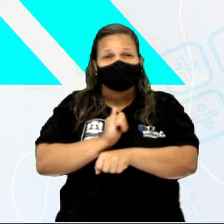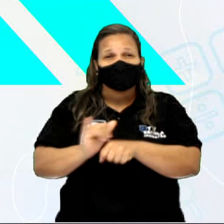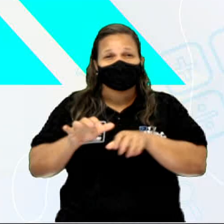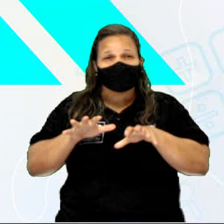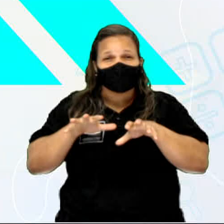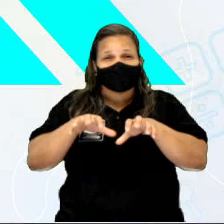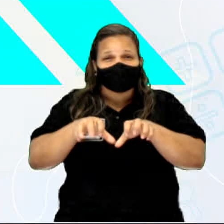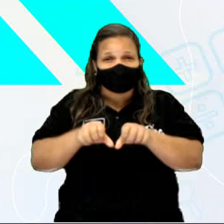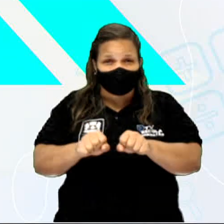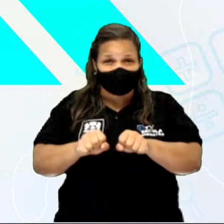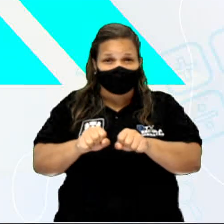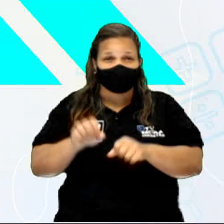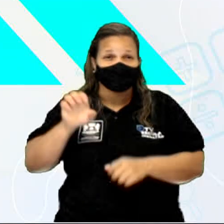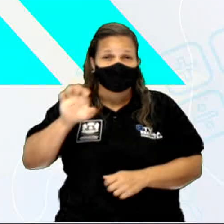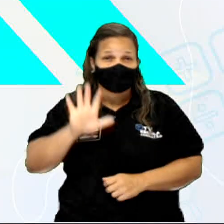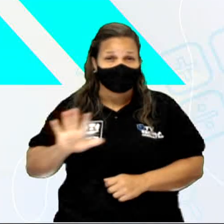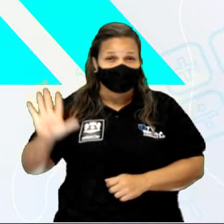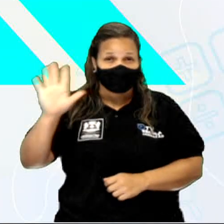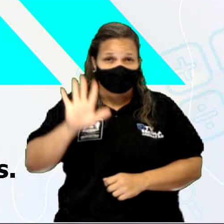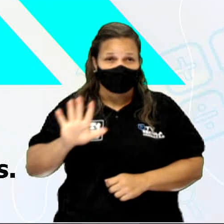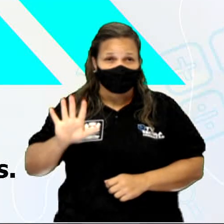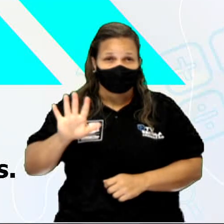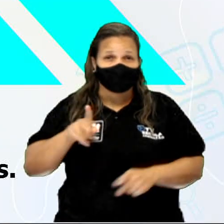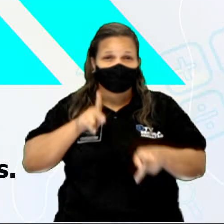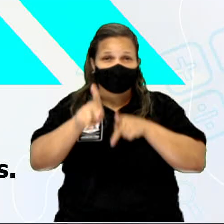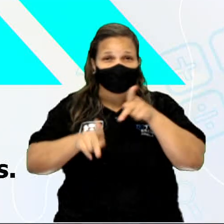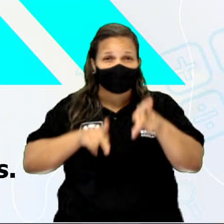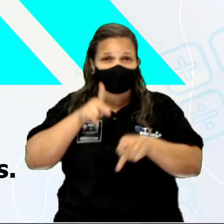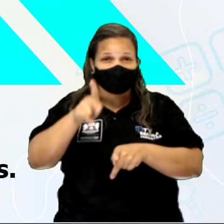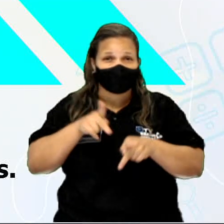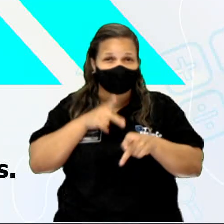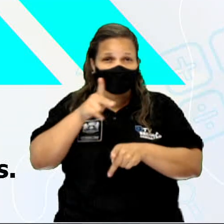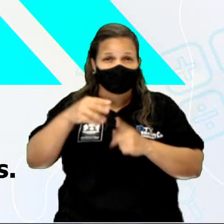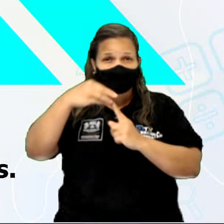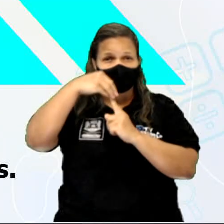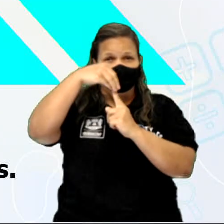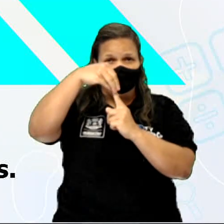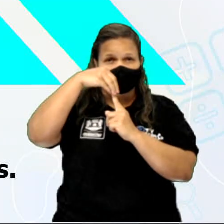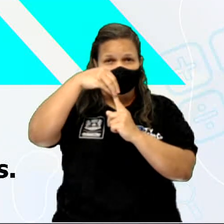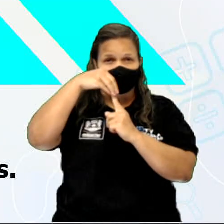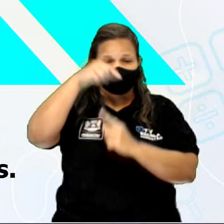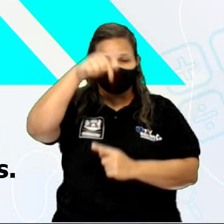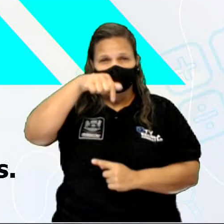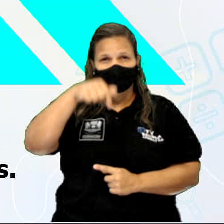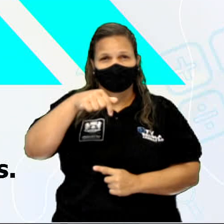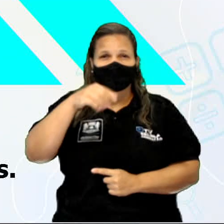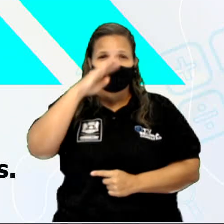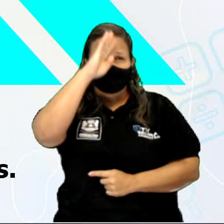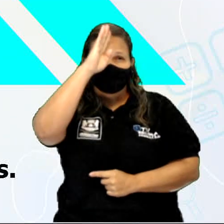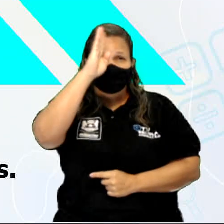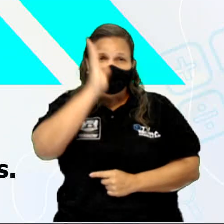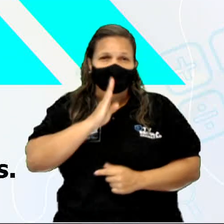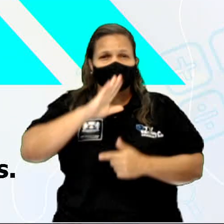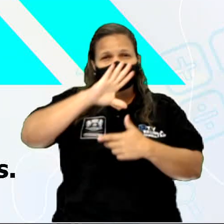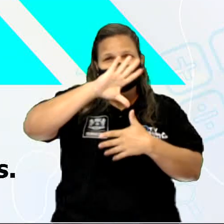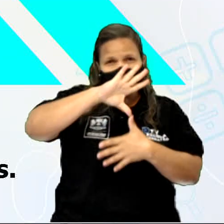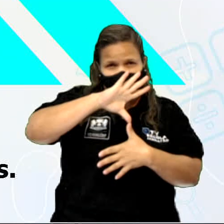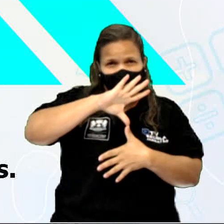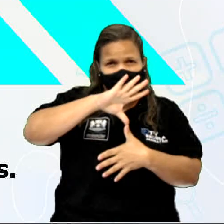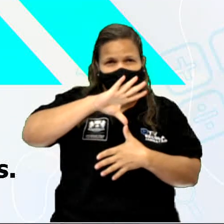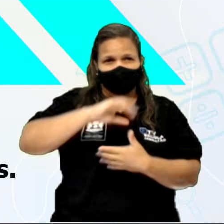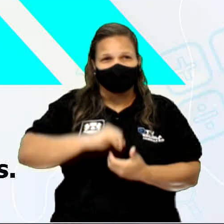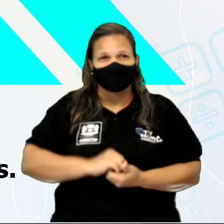dos espanhóis e os nativos. Bem, eu fiz uma relação aqui, que existem várias razões para explicar por que